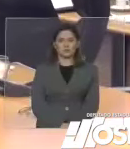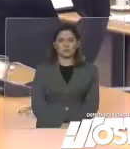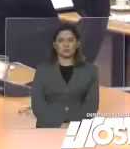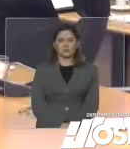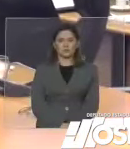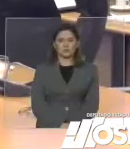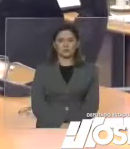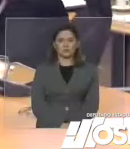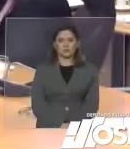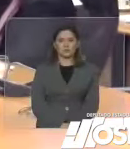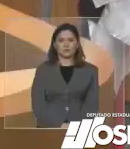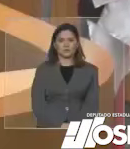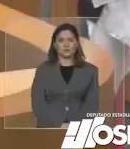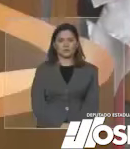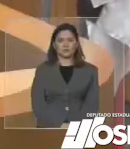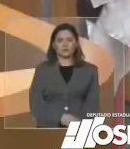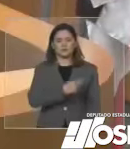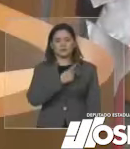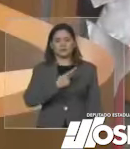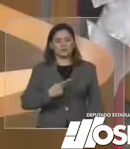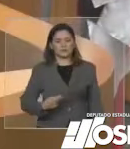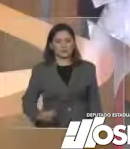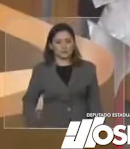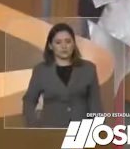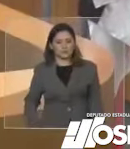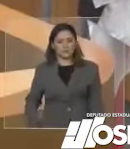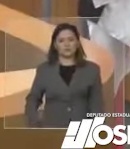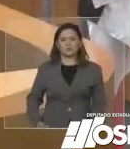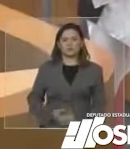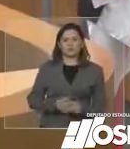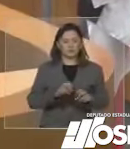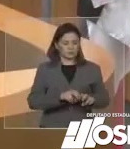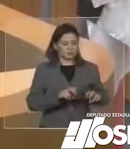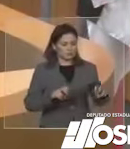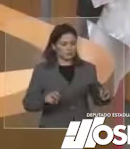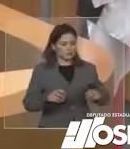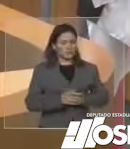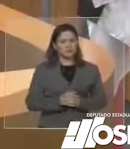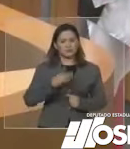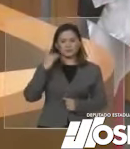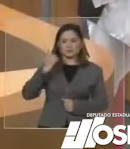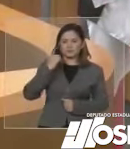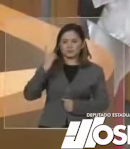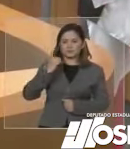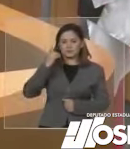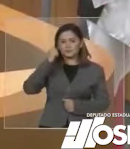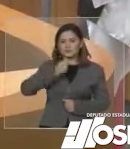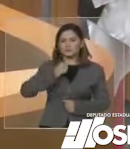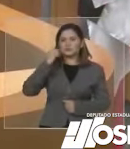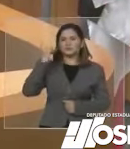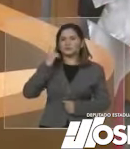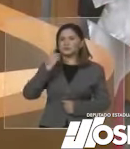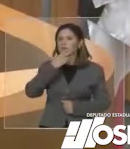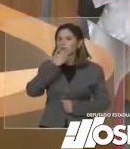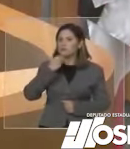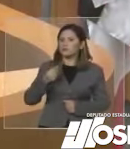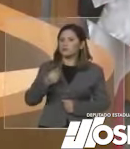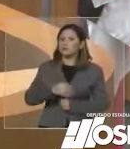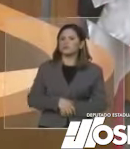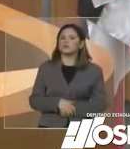Presidente, mesa diretora, deputados, deputadas, galeria,